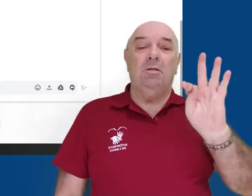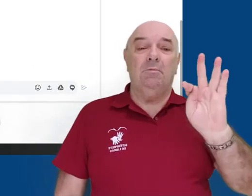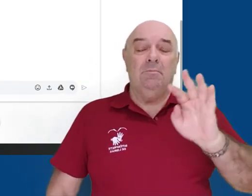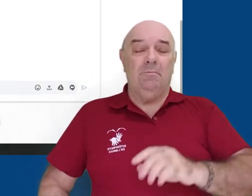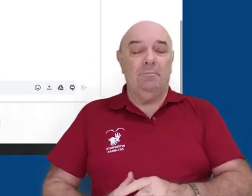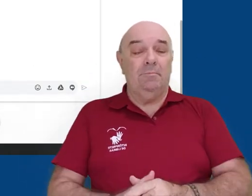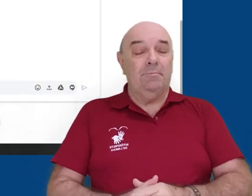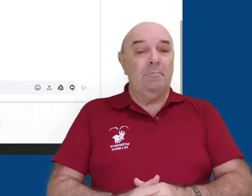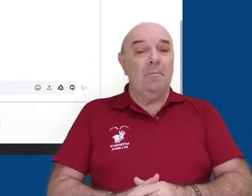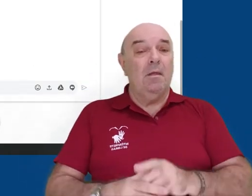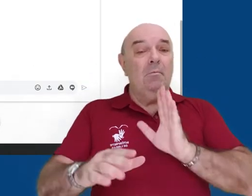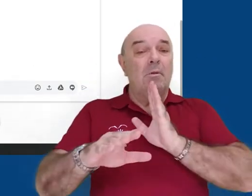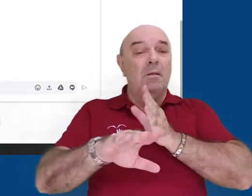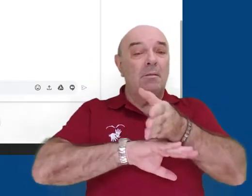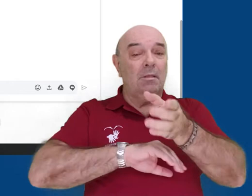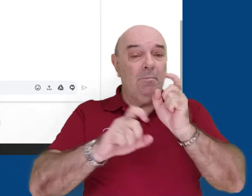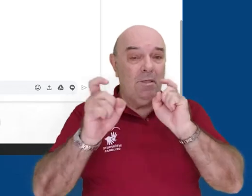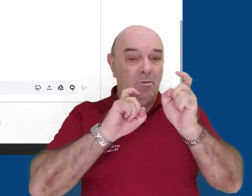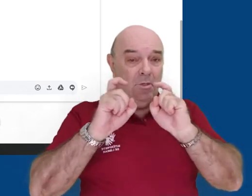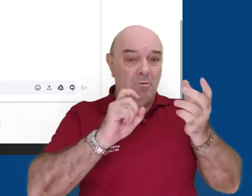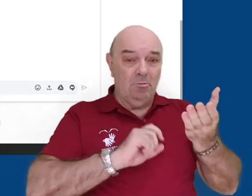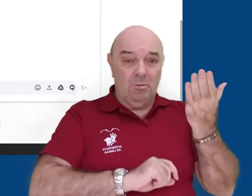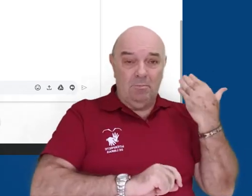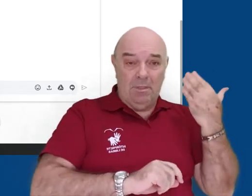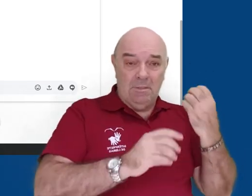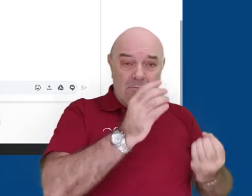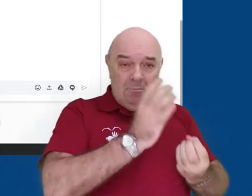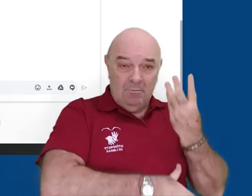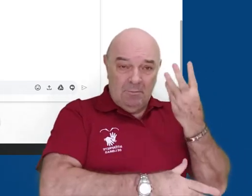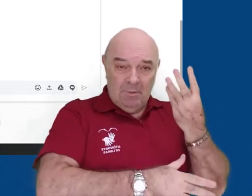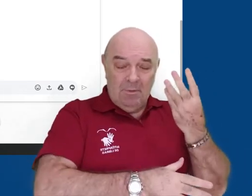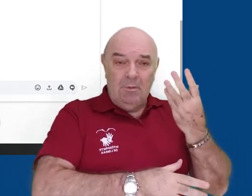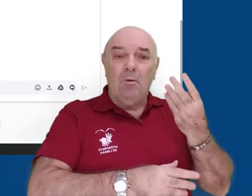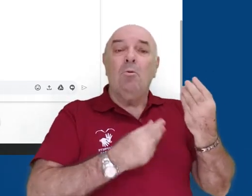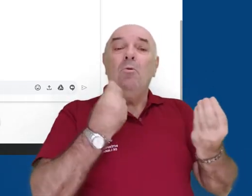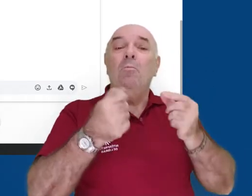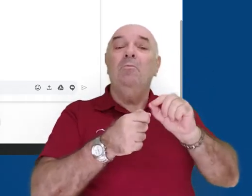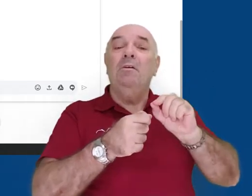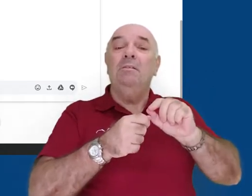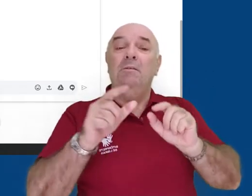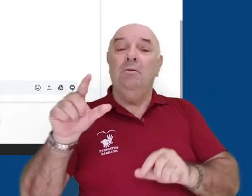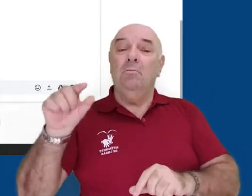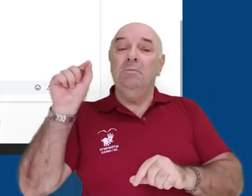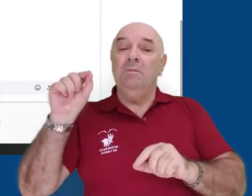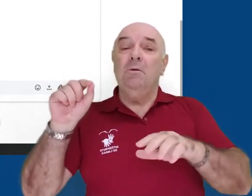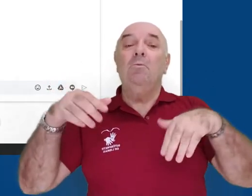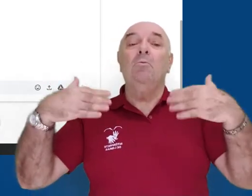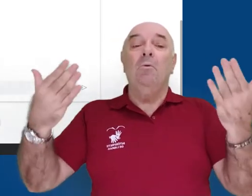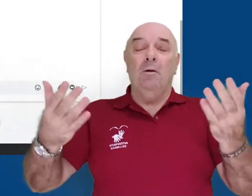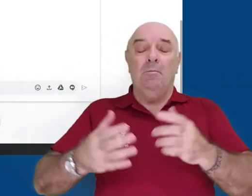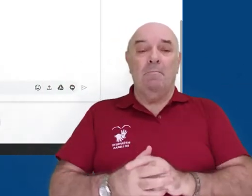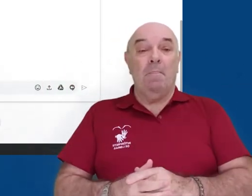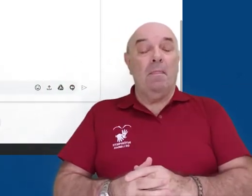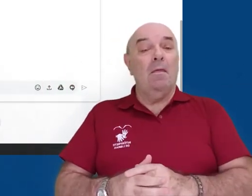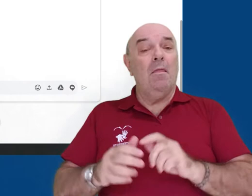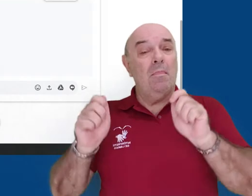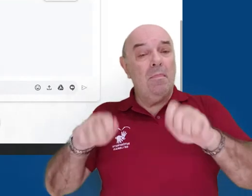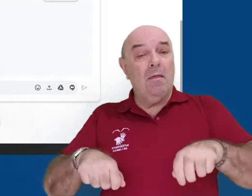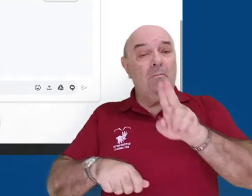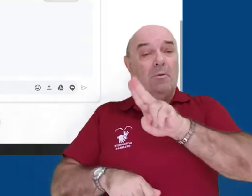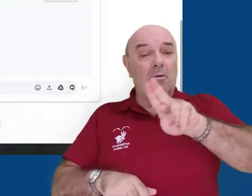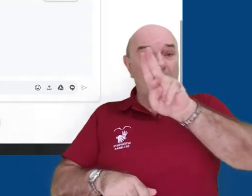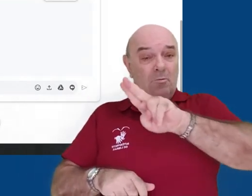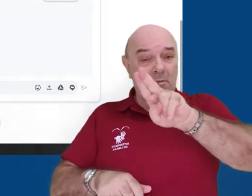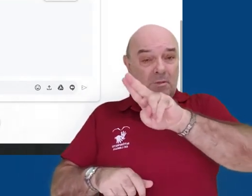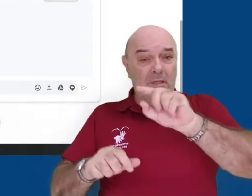Para entrar em uma reunião que já tenha sido criada, também temos mais de uma opção. Podemos utilizar o